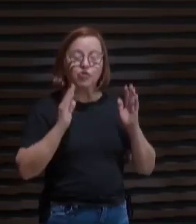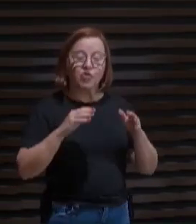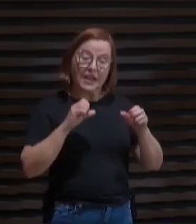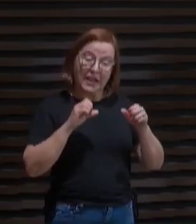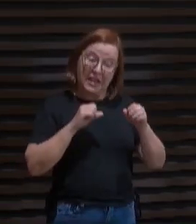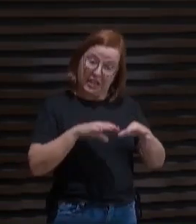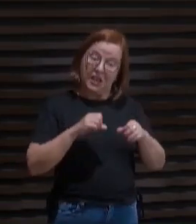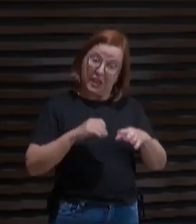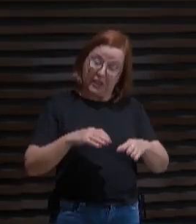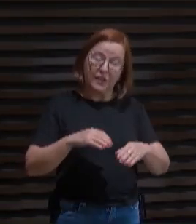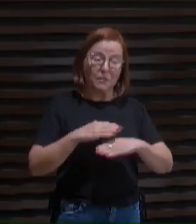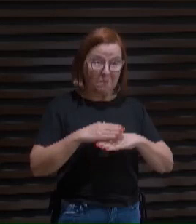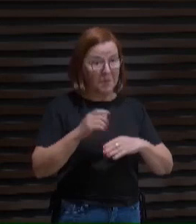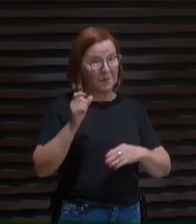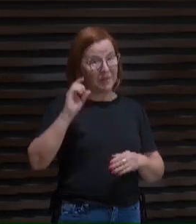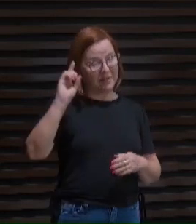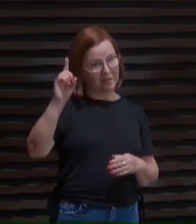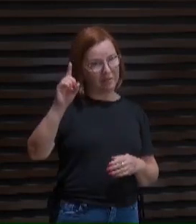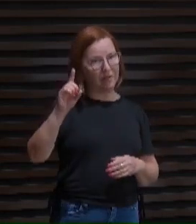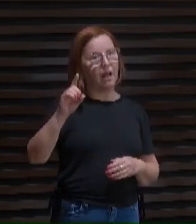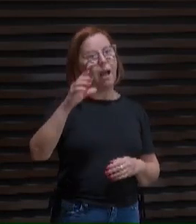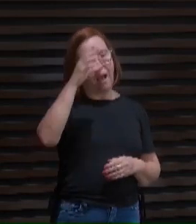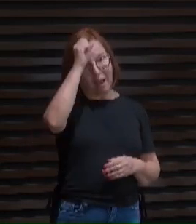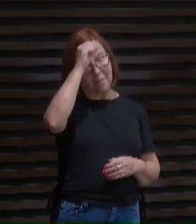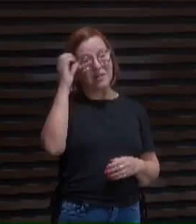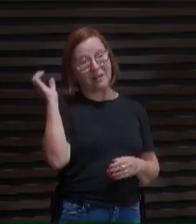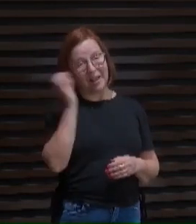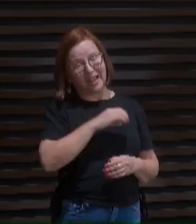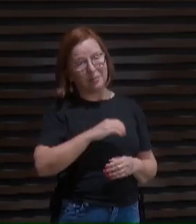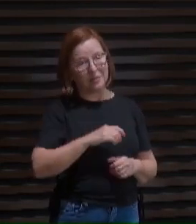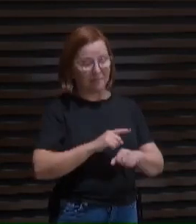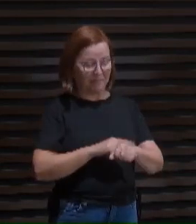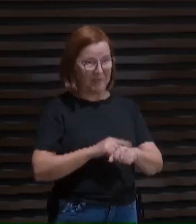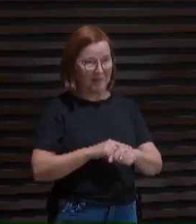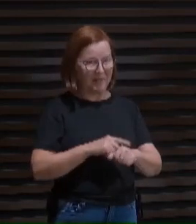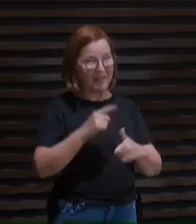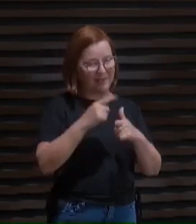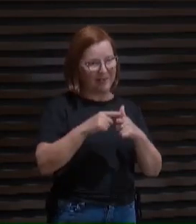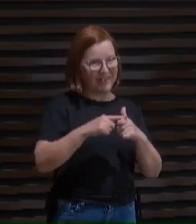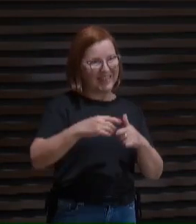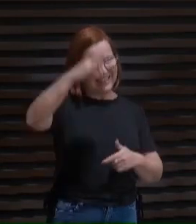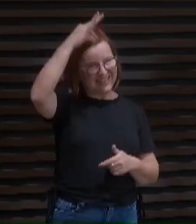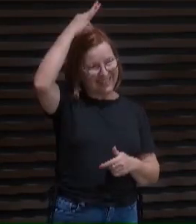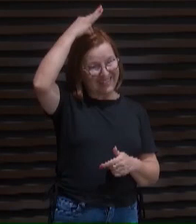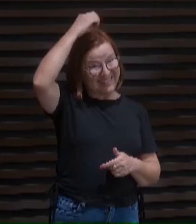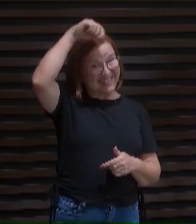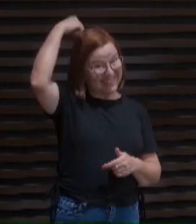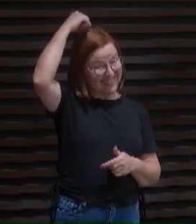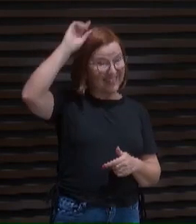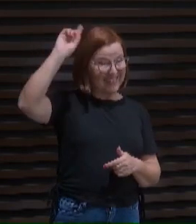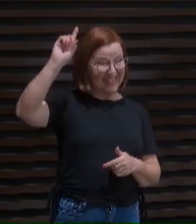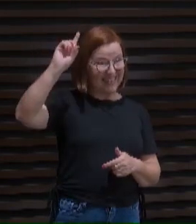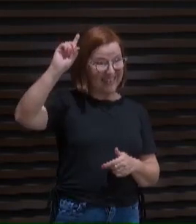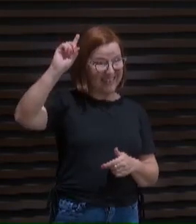ensinando, a avó está ensinando, e como que aprende? E na hora da tribulação lá, o Espírito Santo de Deus vai trazer